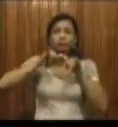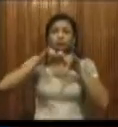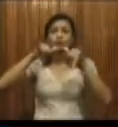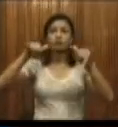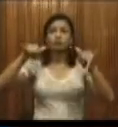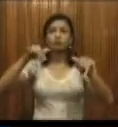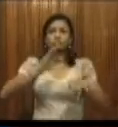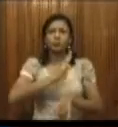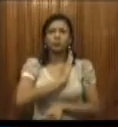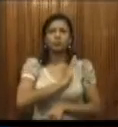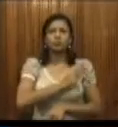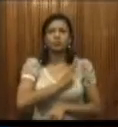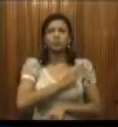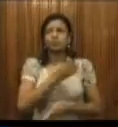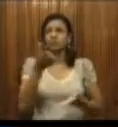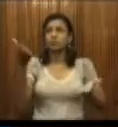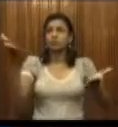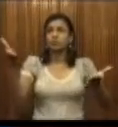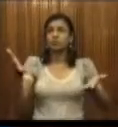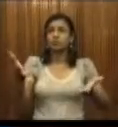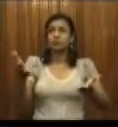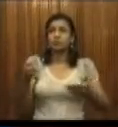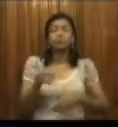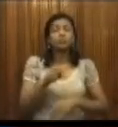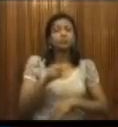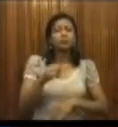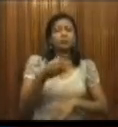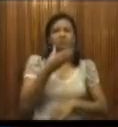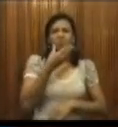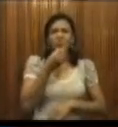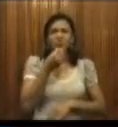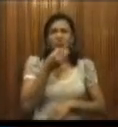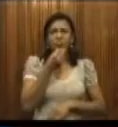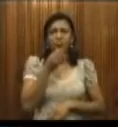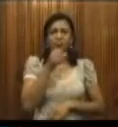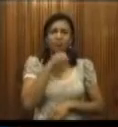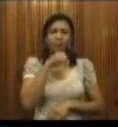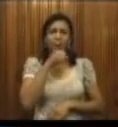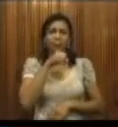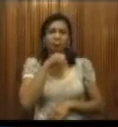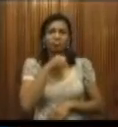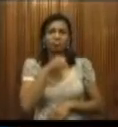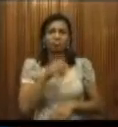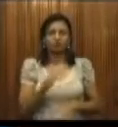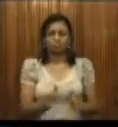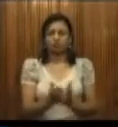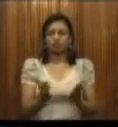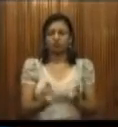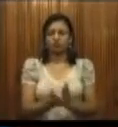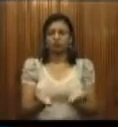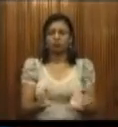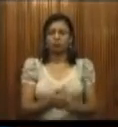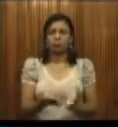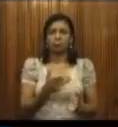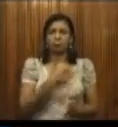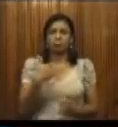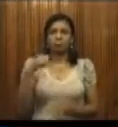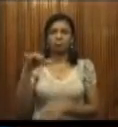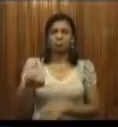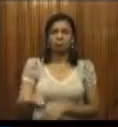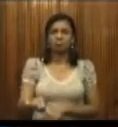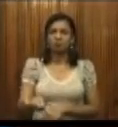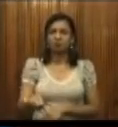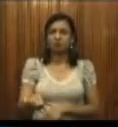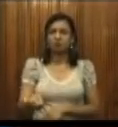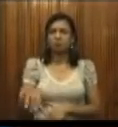90 anos de idade, esse homem fosse doente, fosse paupérrimo, à beira da morte, e ele perguntasse sobre a